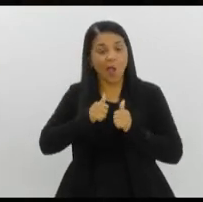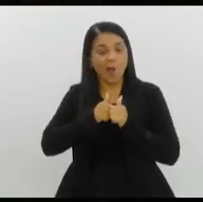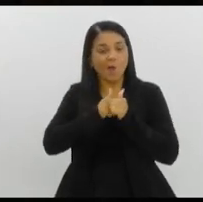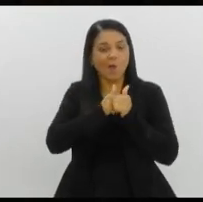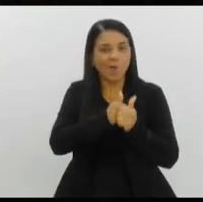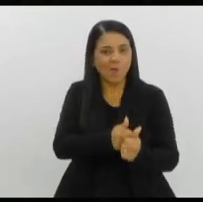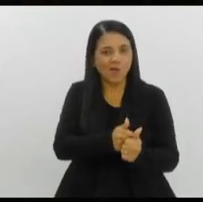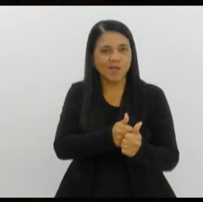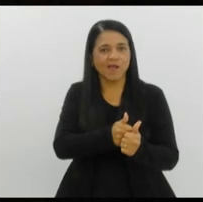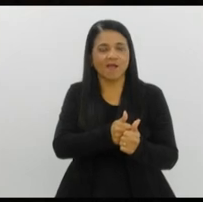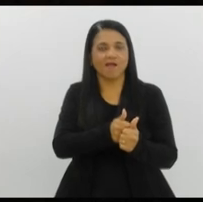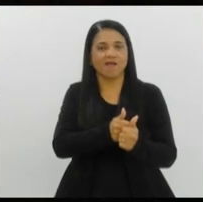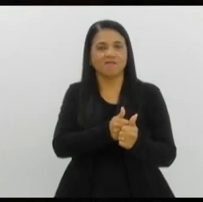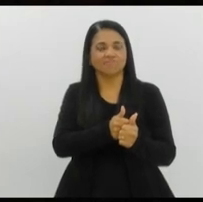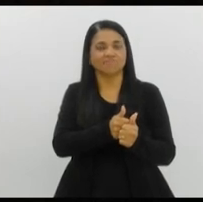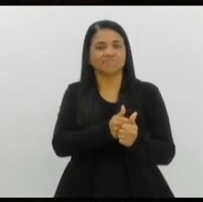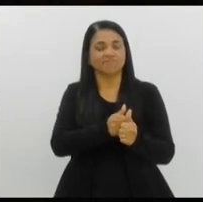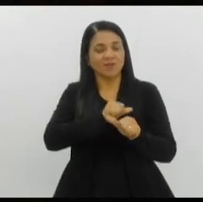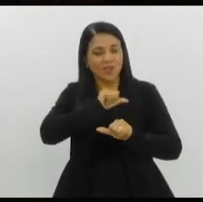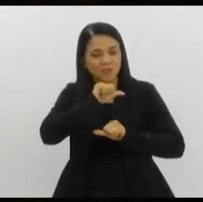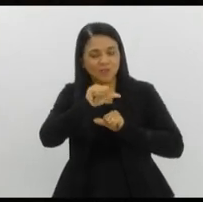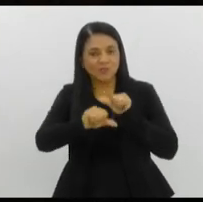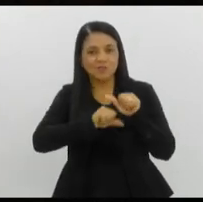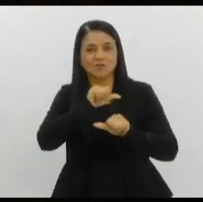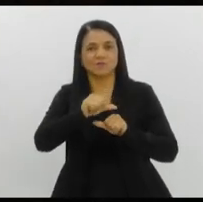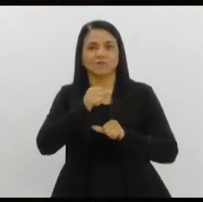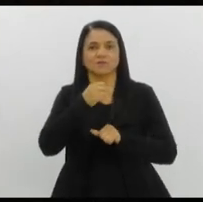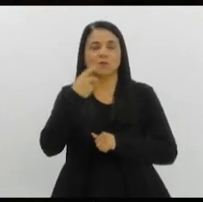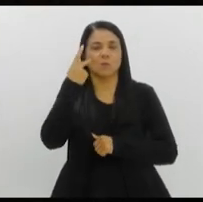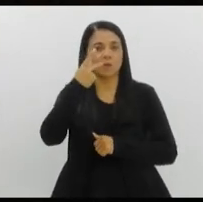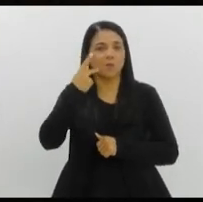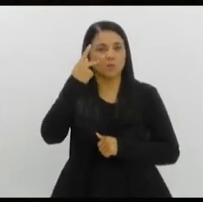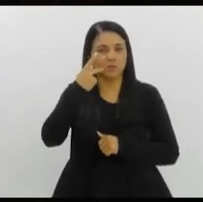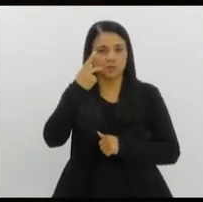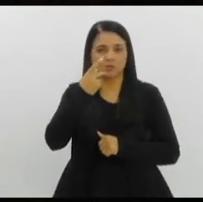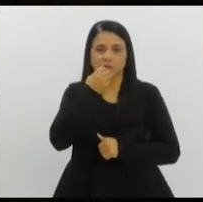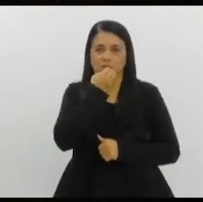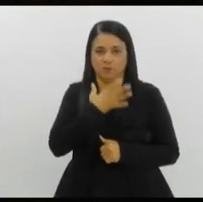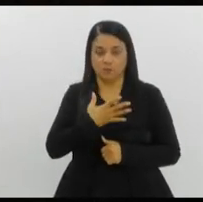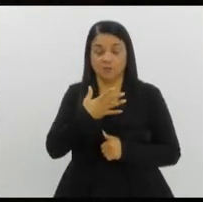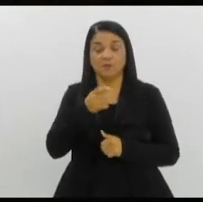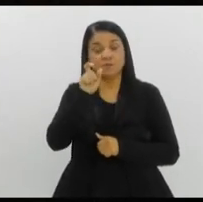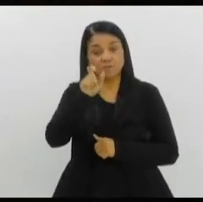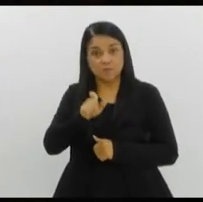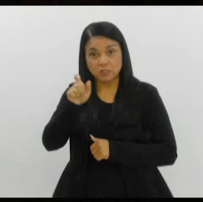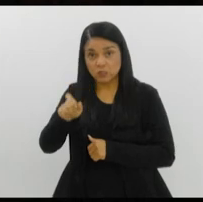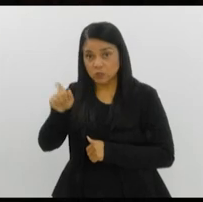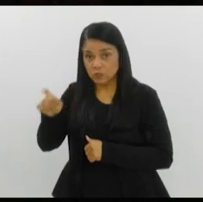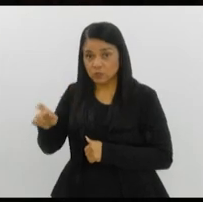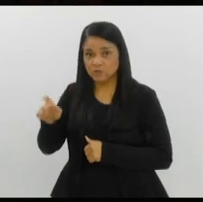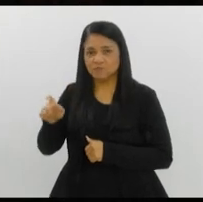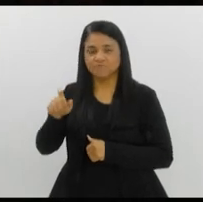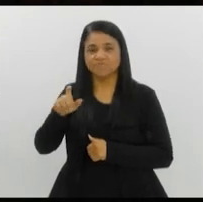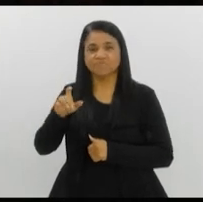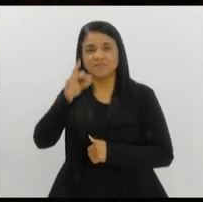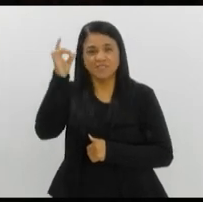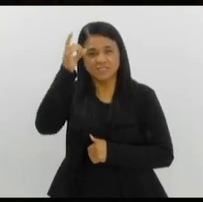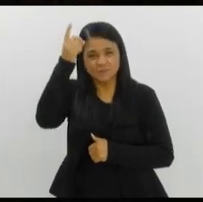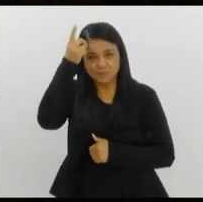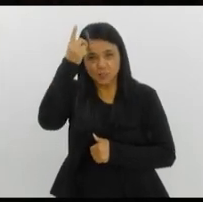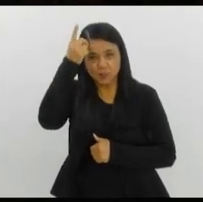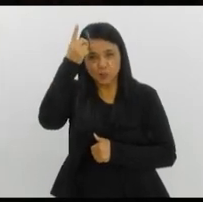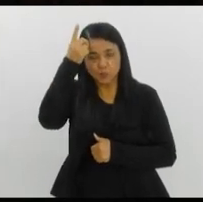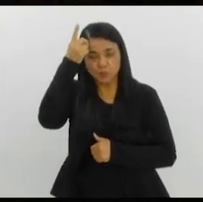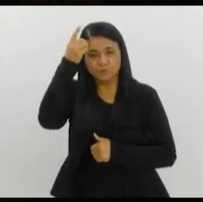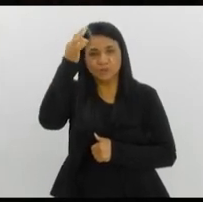acompanhar o poder transformador da boa política, Tia Ju, quando feita por aqueles que possuem espírito público, por aqueles